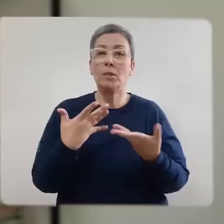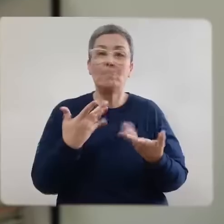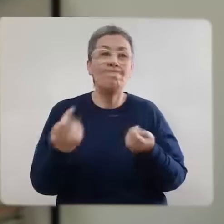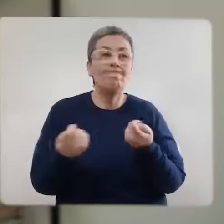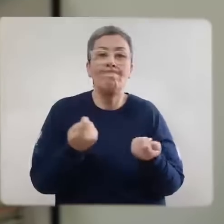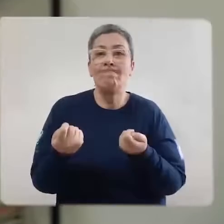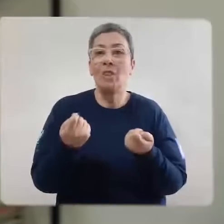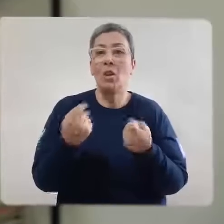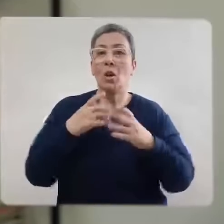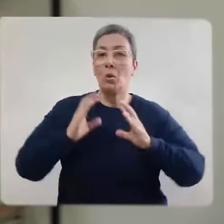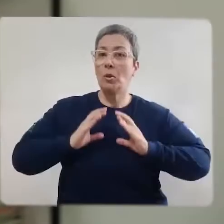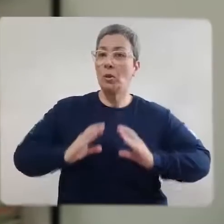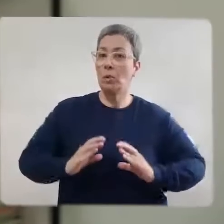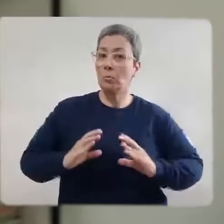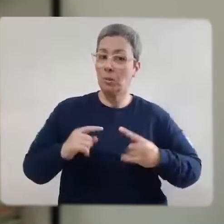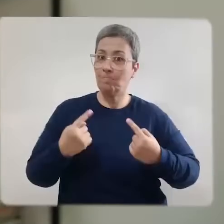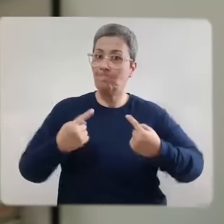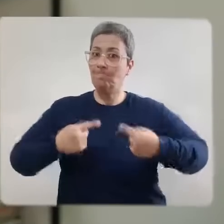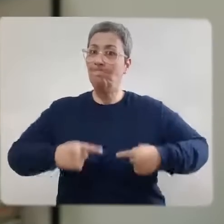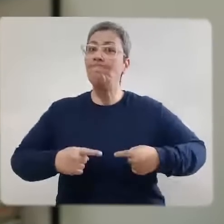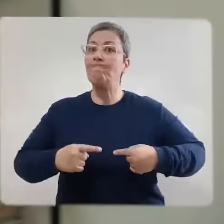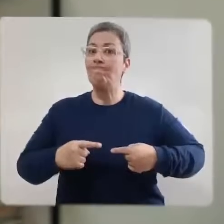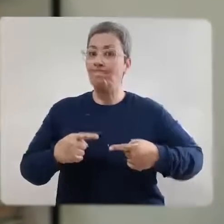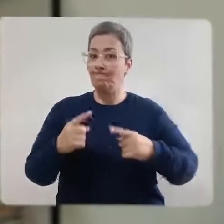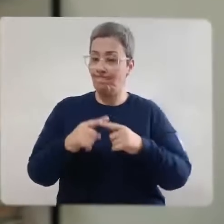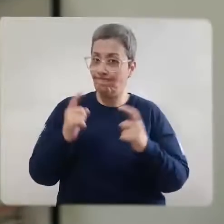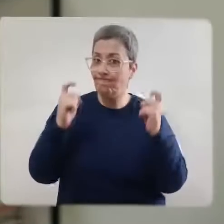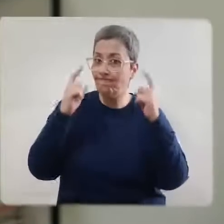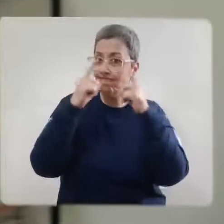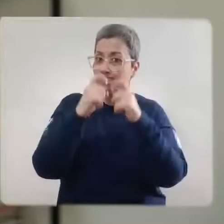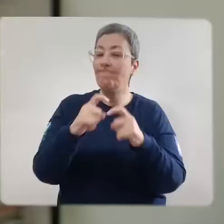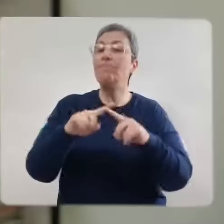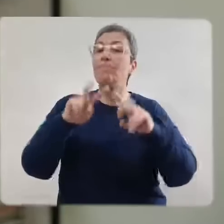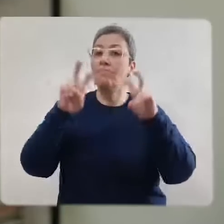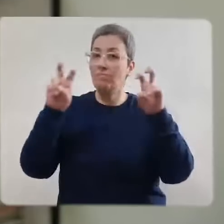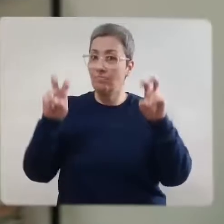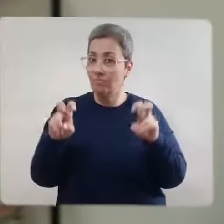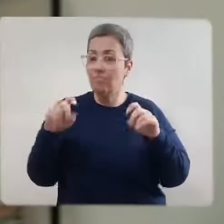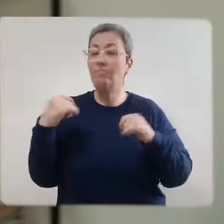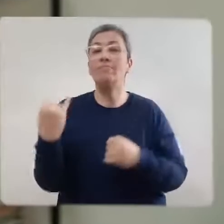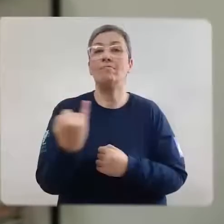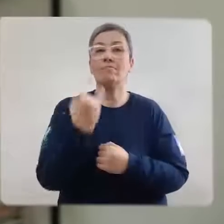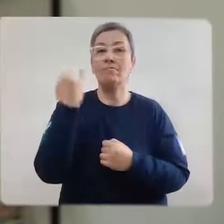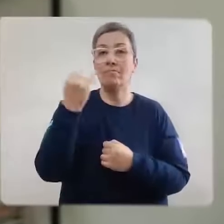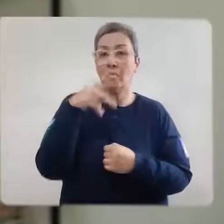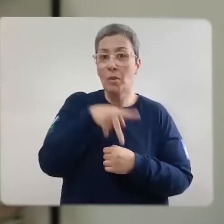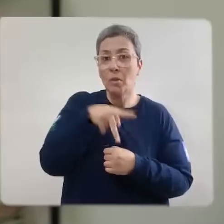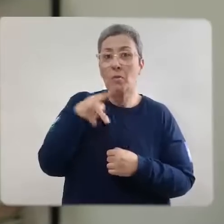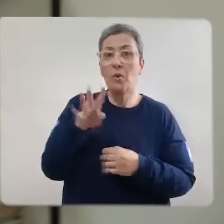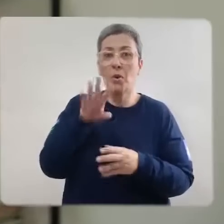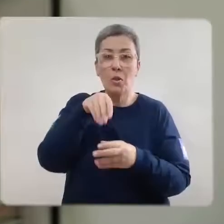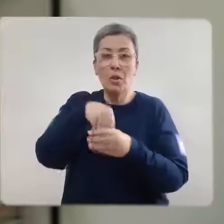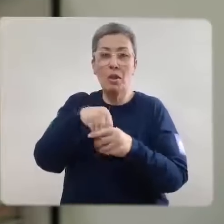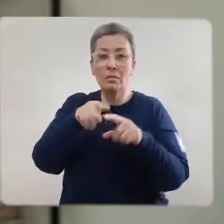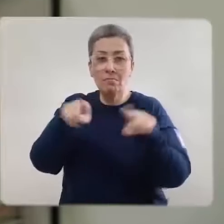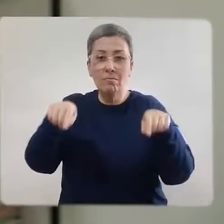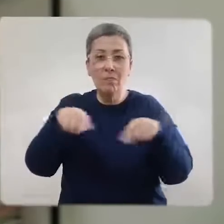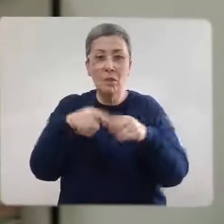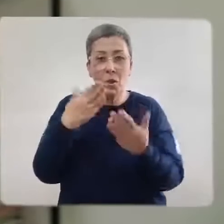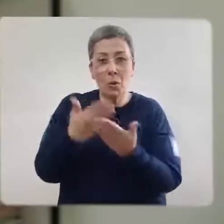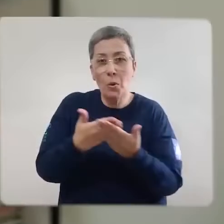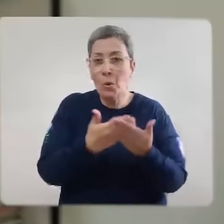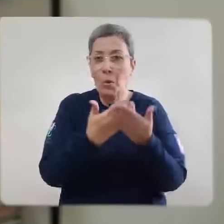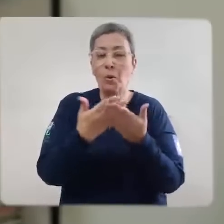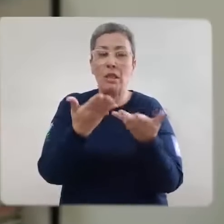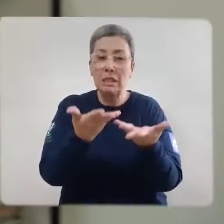lidando com comportamentos desafiadores. Este é um tema muito importante para você, professor, que está na escola, que muitas